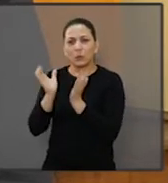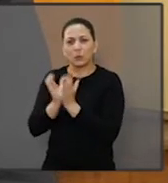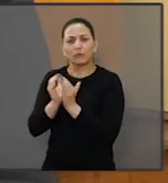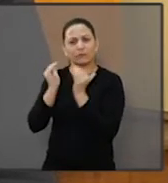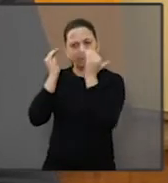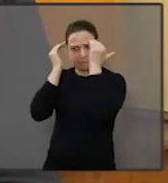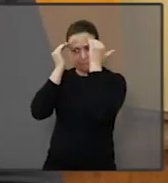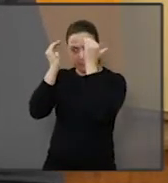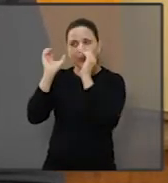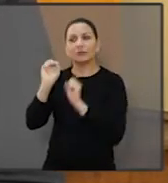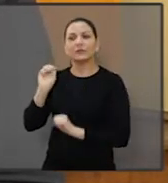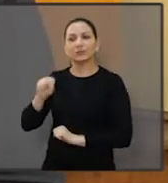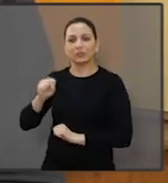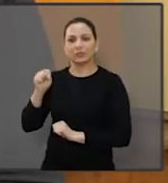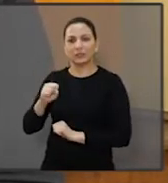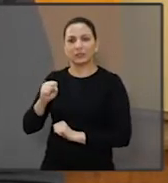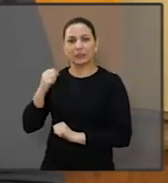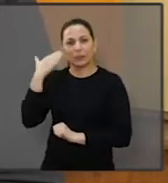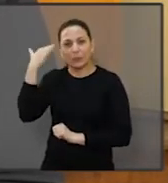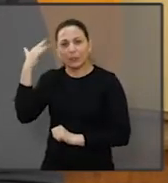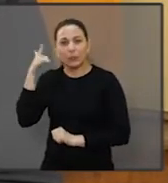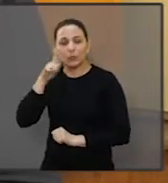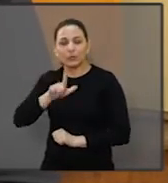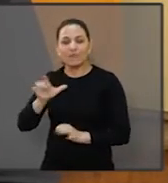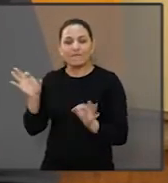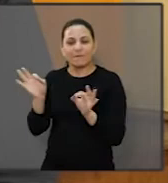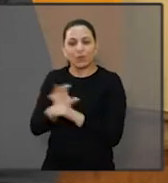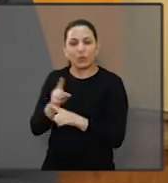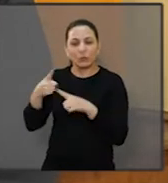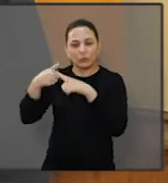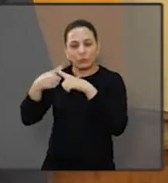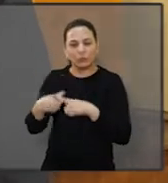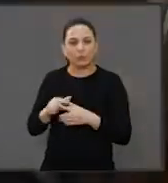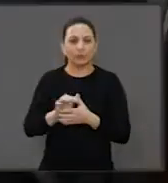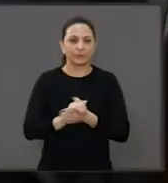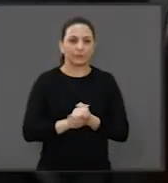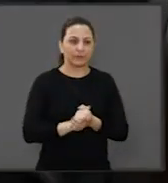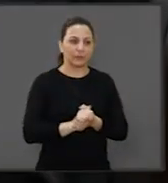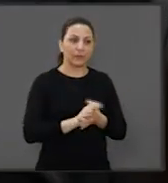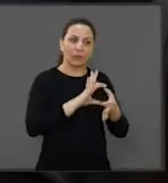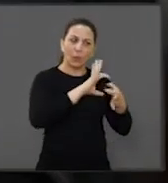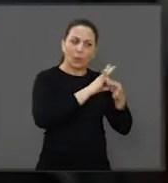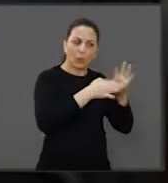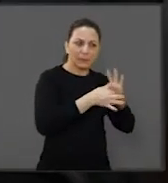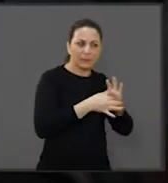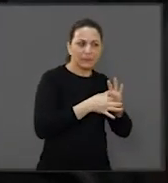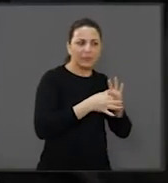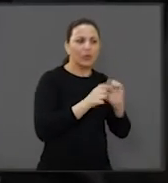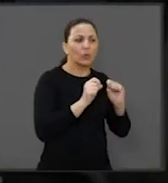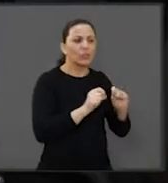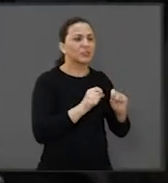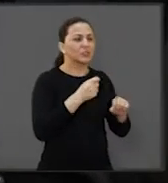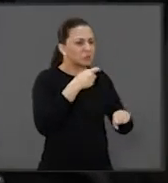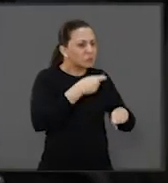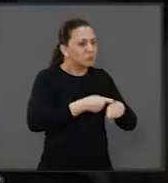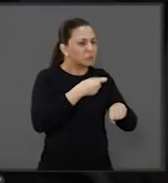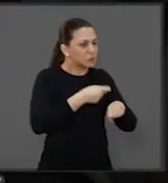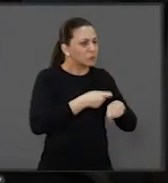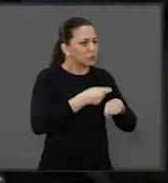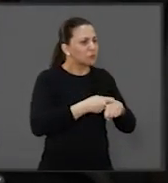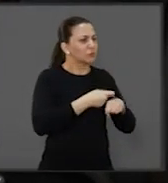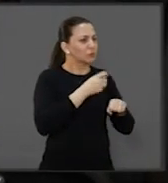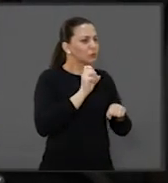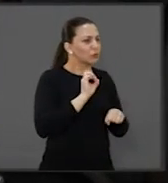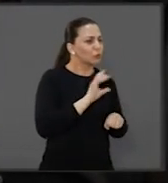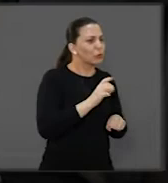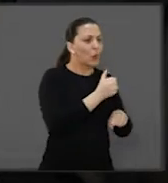era respeitável, né? Mas ninguém imaginava que a gente poderia chegar numa final. É porque quando você chega numa Olimpíada, você pega só pedreira. Pedreira.